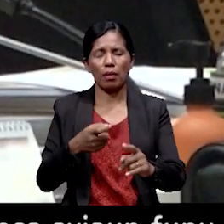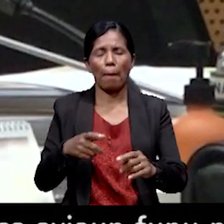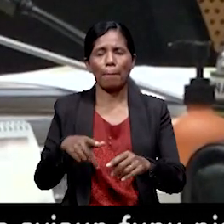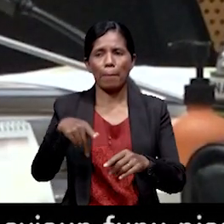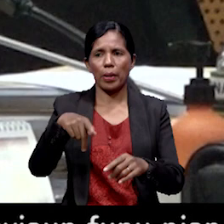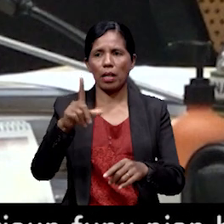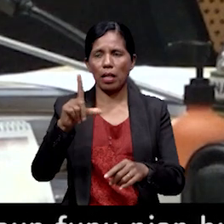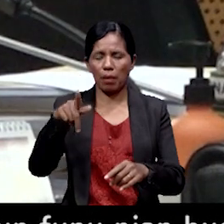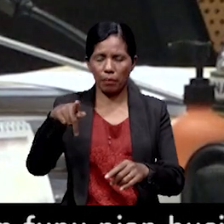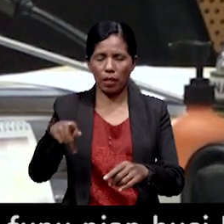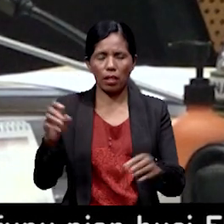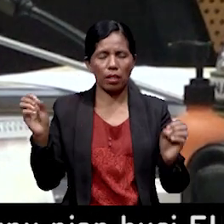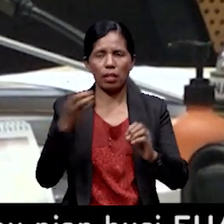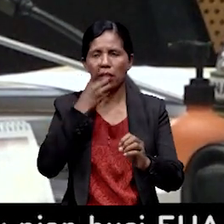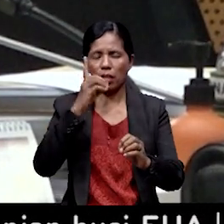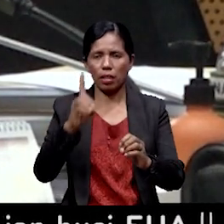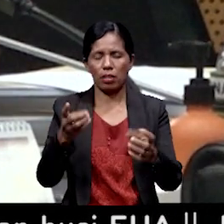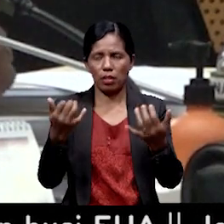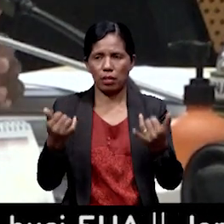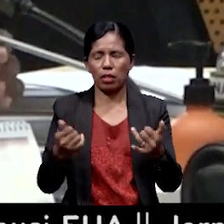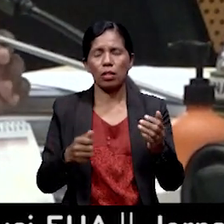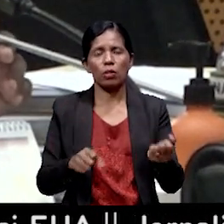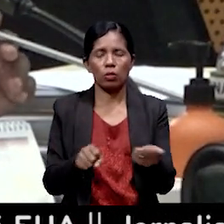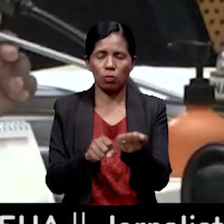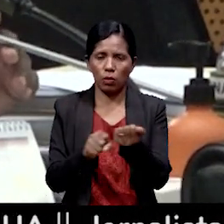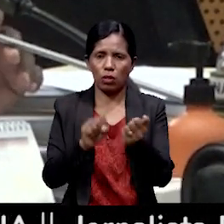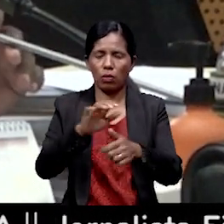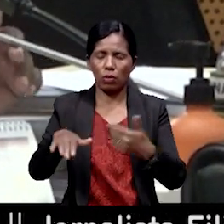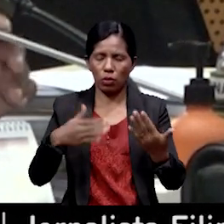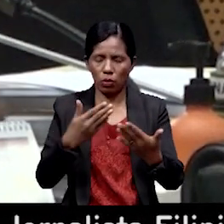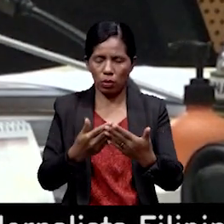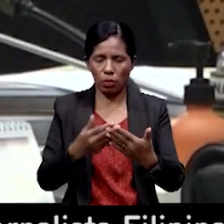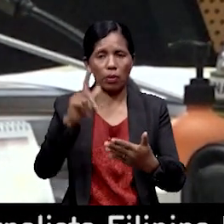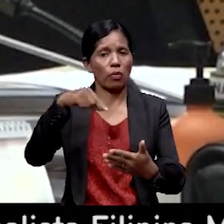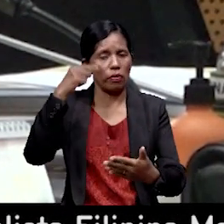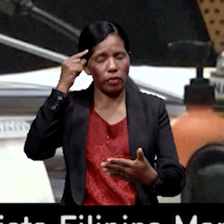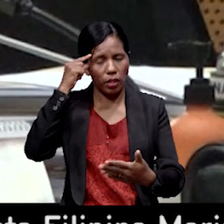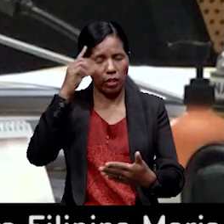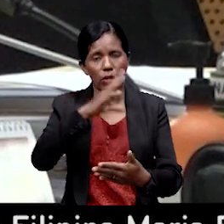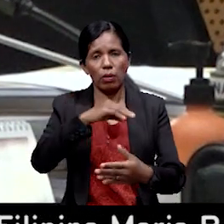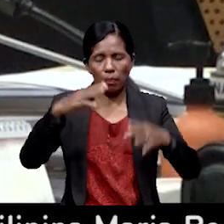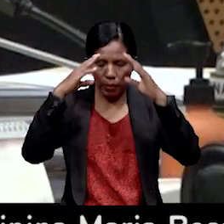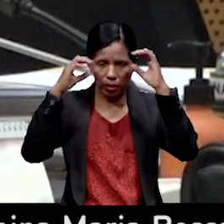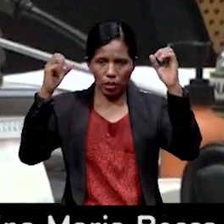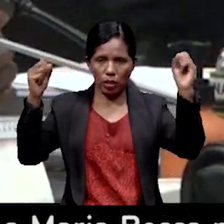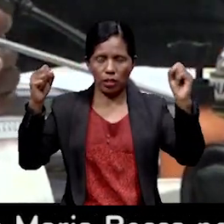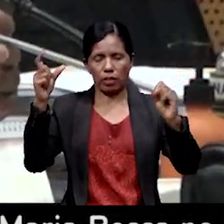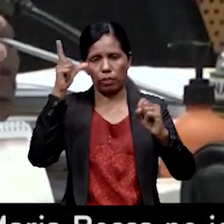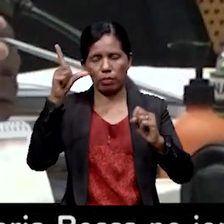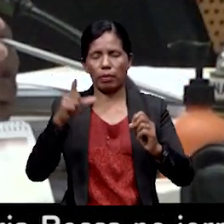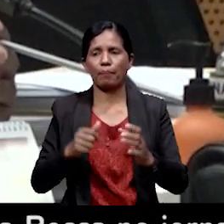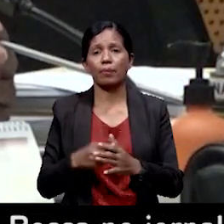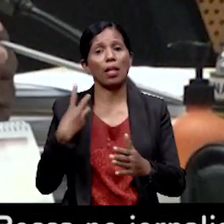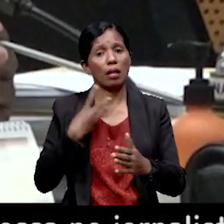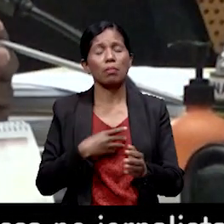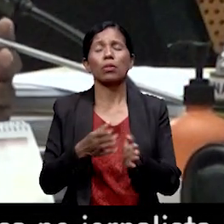iha objeção ba declaração ina ne, o apoio tomak ba governo no ba presidente da república. Ami masuhusu